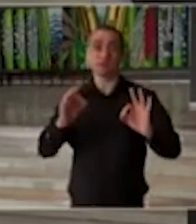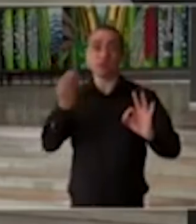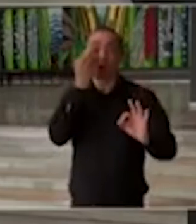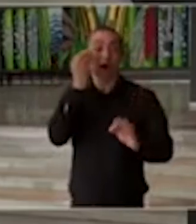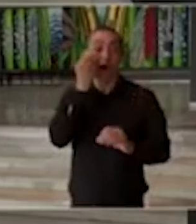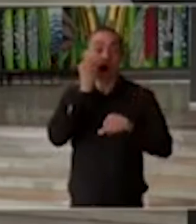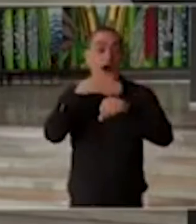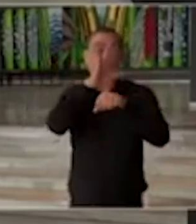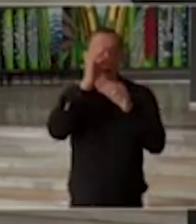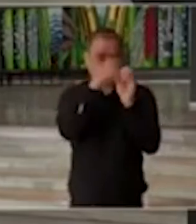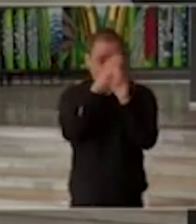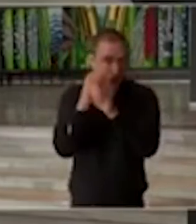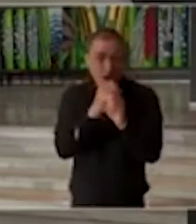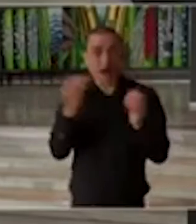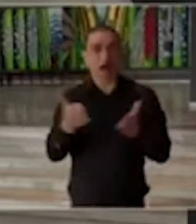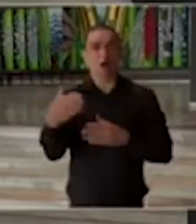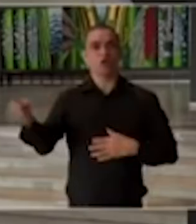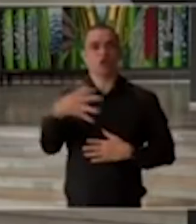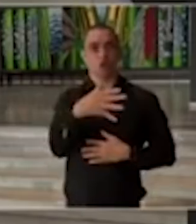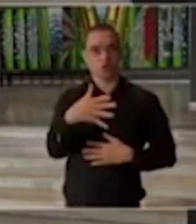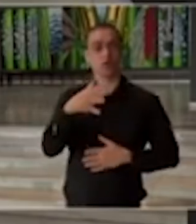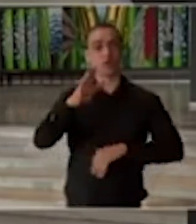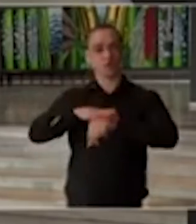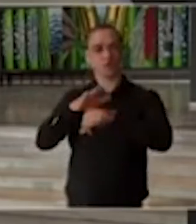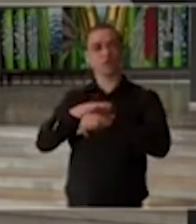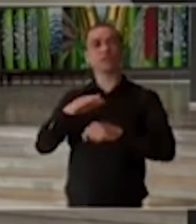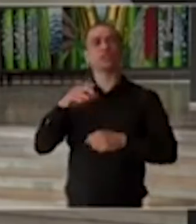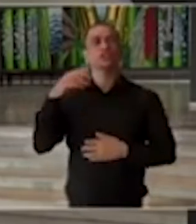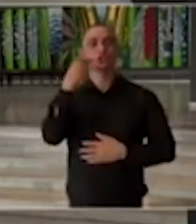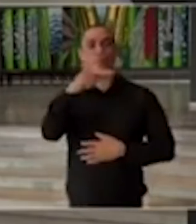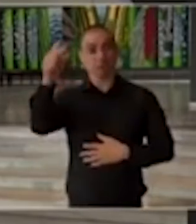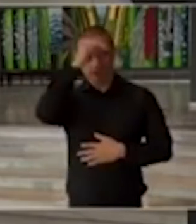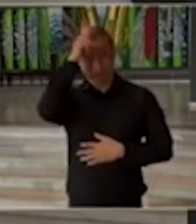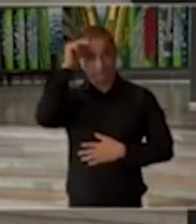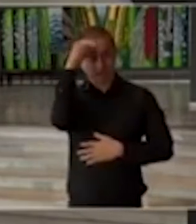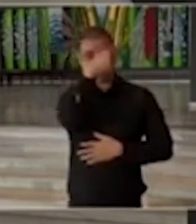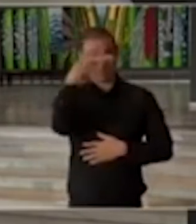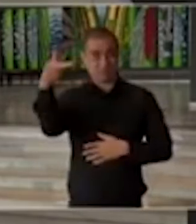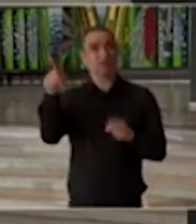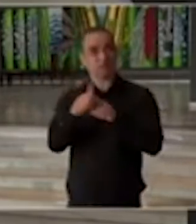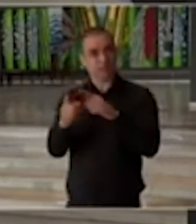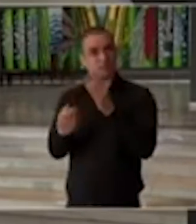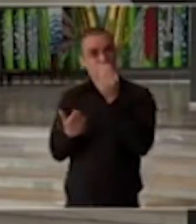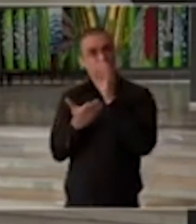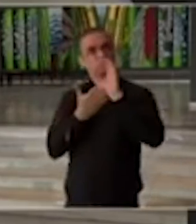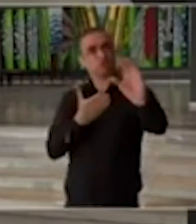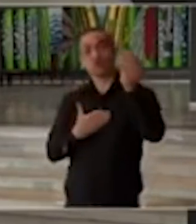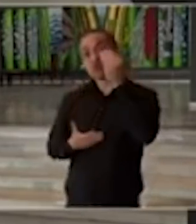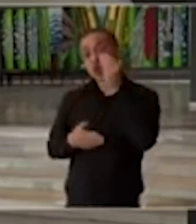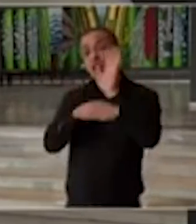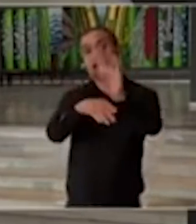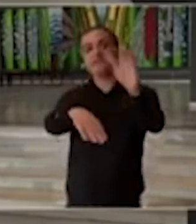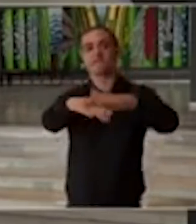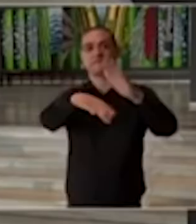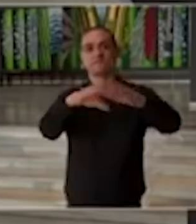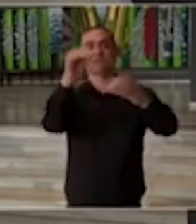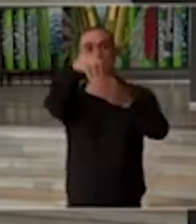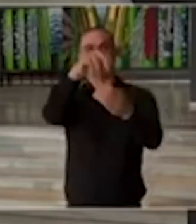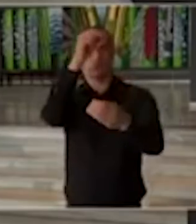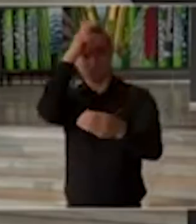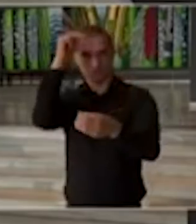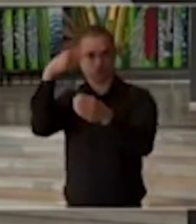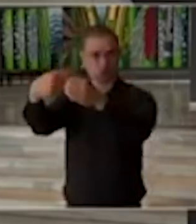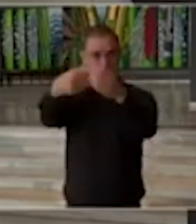mais, inclusive estamos colocando mecanismos para que os prefeitos tenham incentivos diretos de fazer essa testagem.